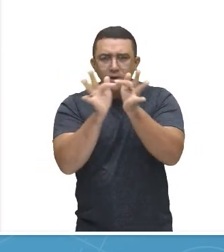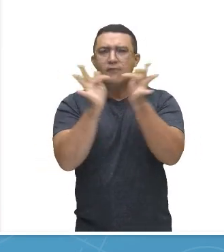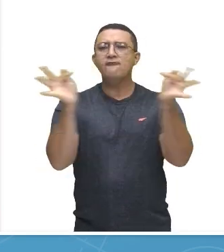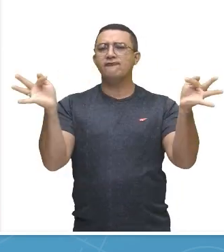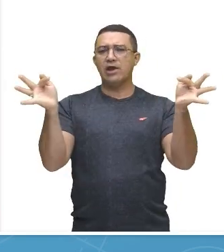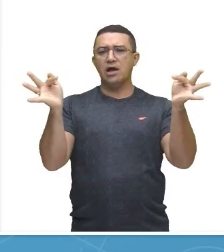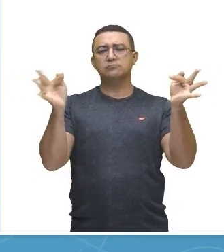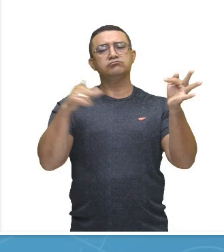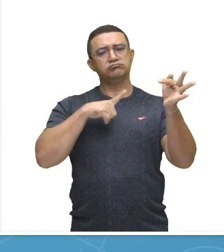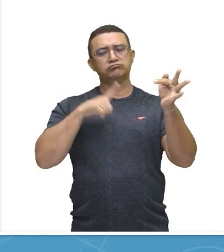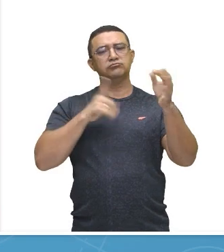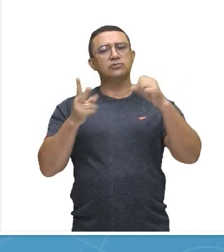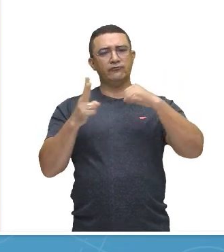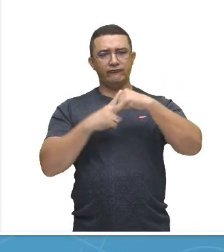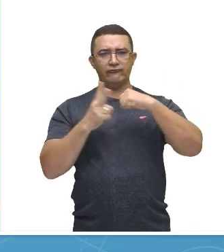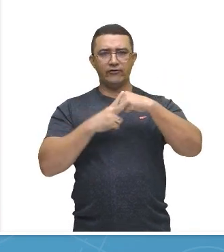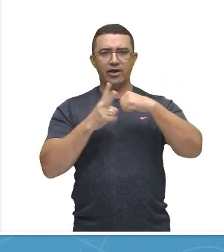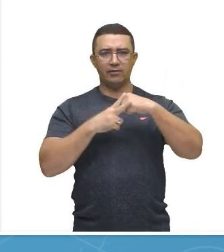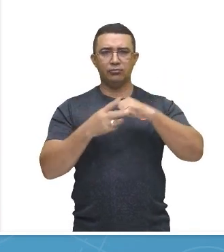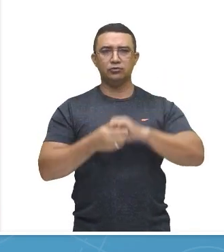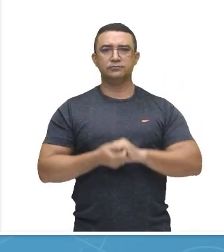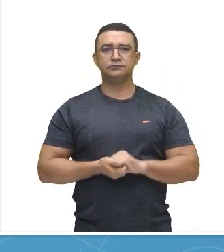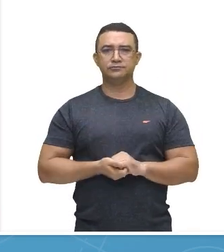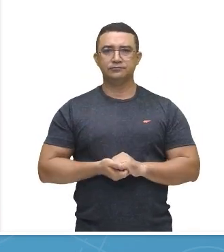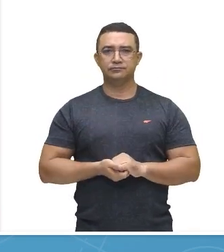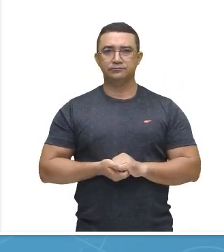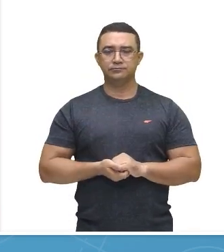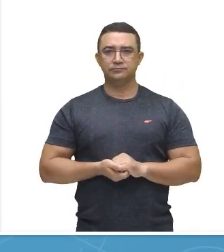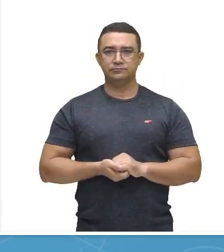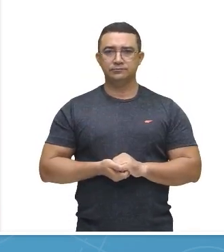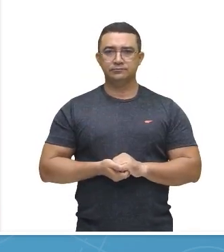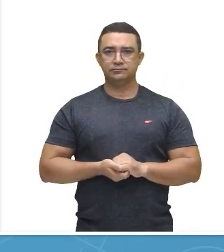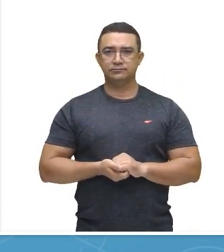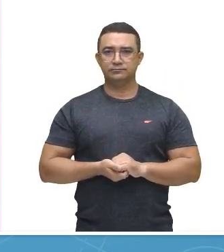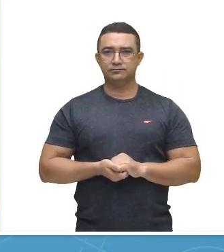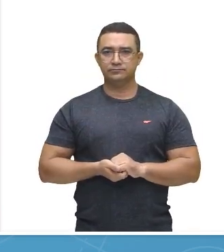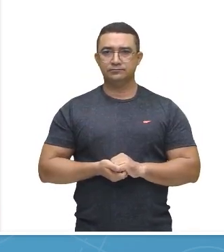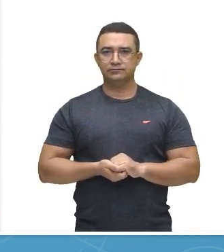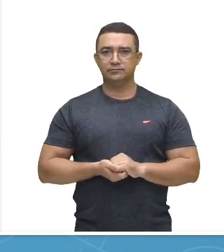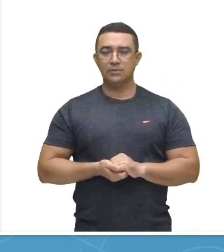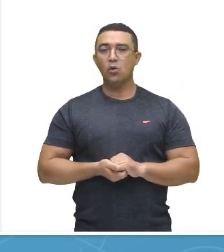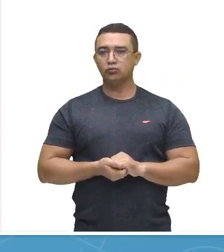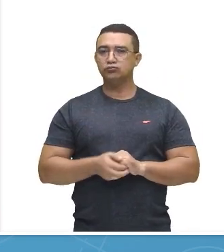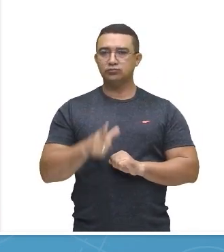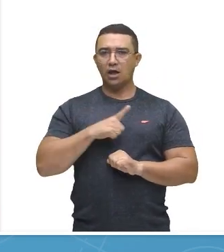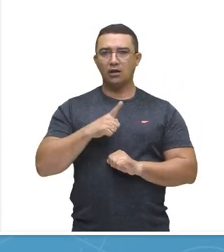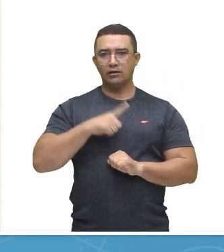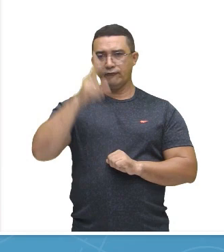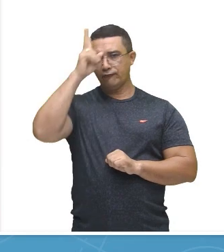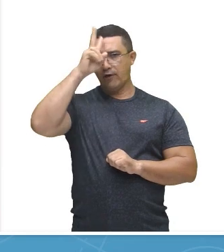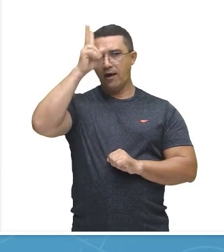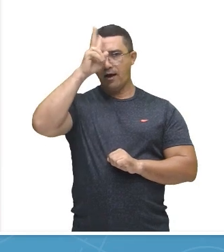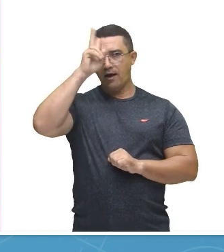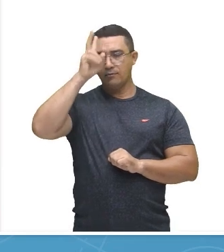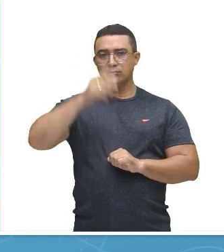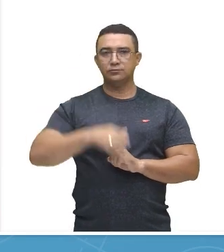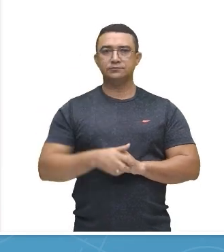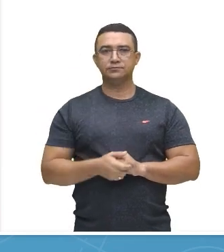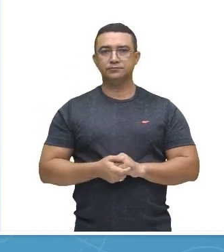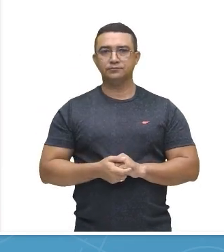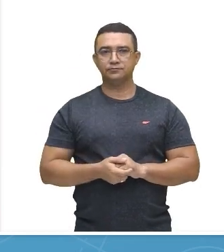Verbal, você respondeu o quê? Ora, professor, verbal lembra verbo, professor. Eu sou um aluno